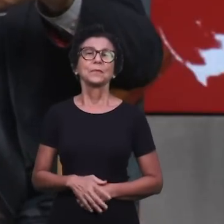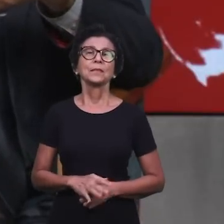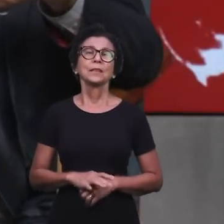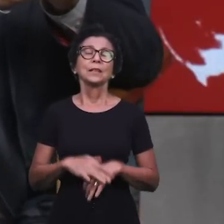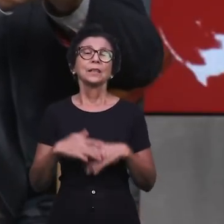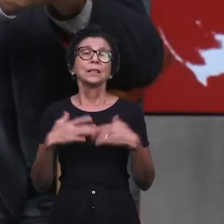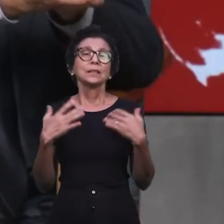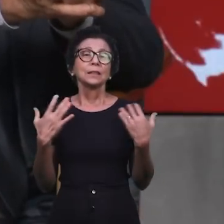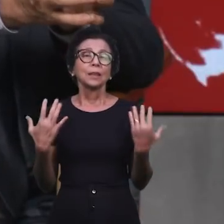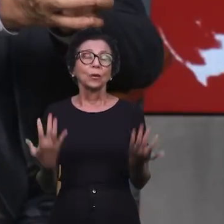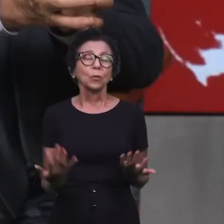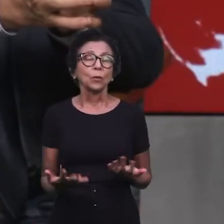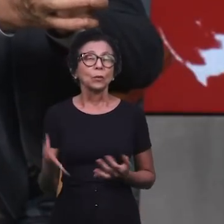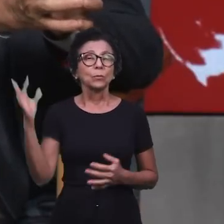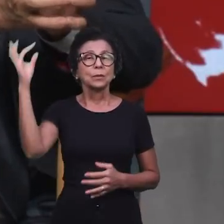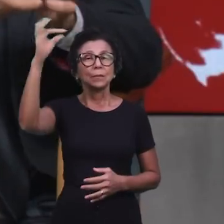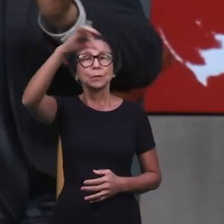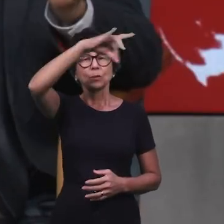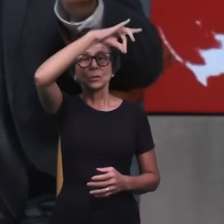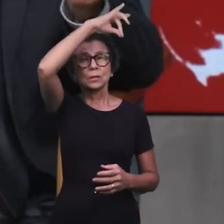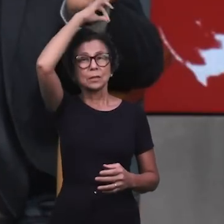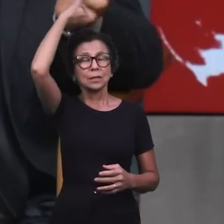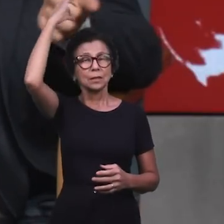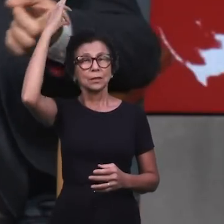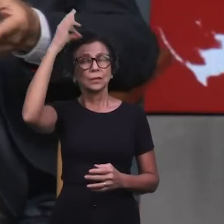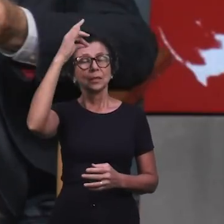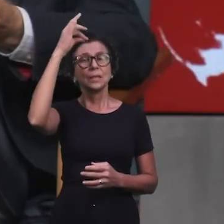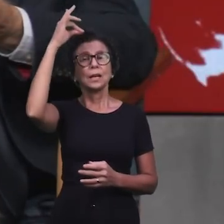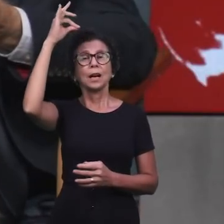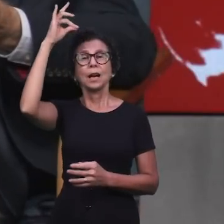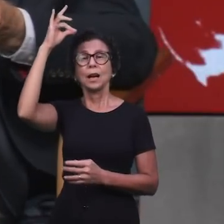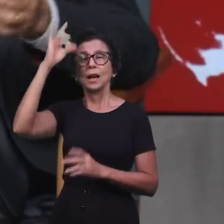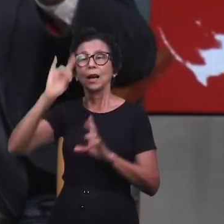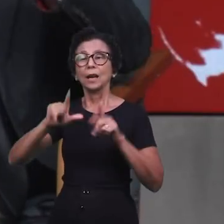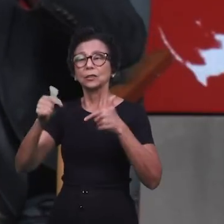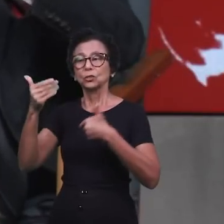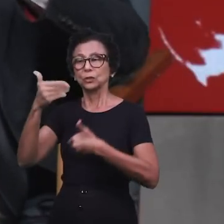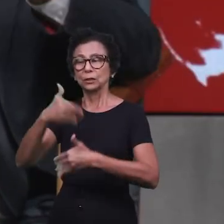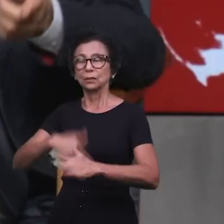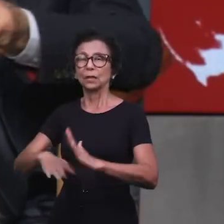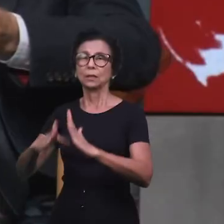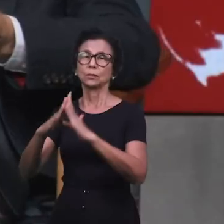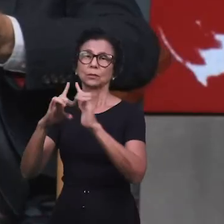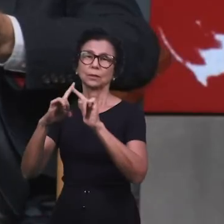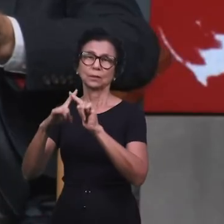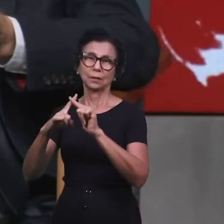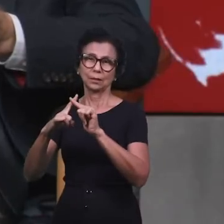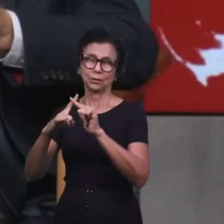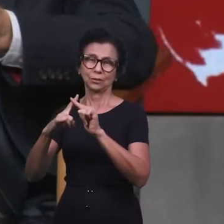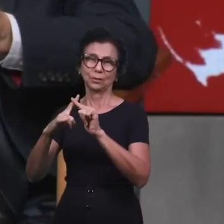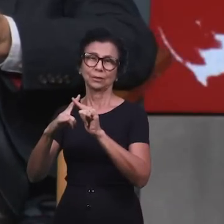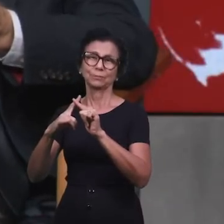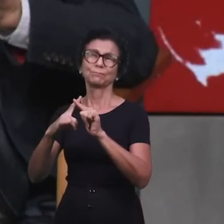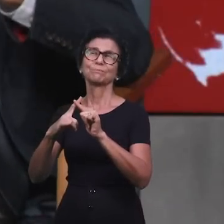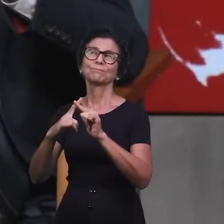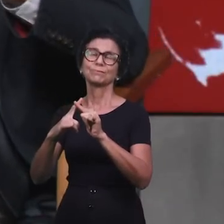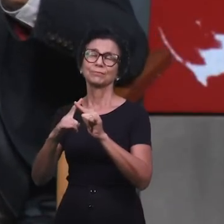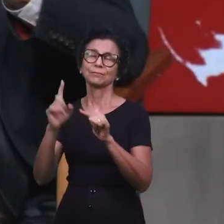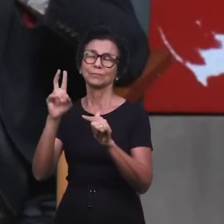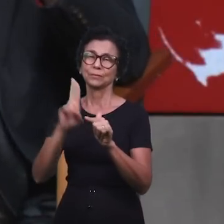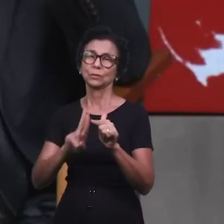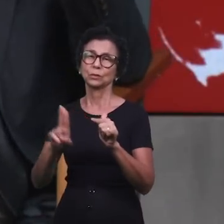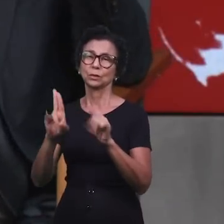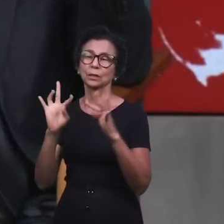operaria mais de forma individual, mas agora sobre toda a congregação, sobre toda a igreja. Isso